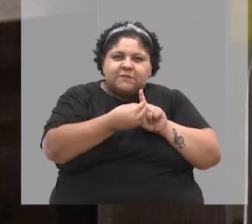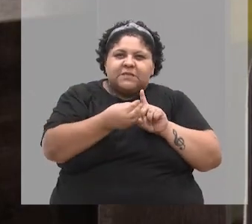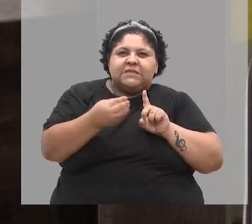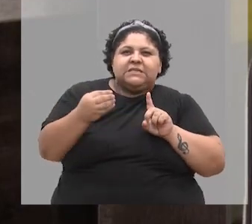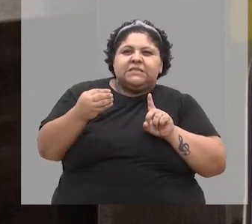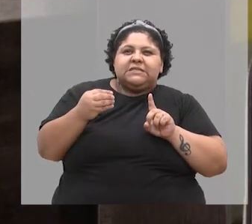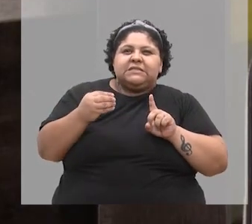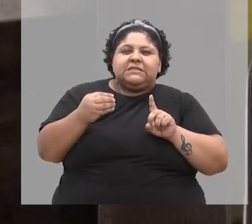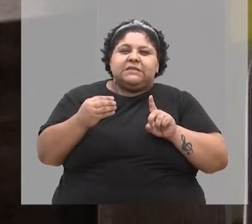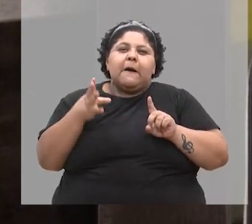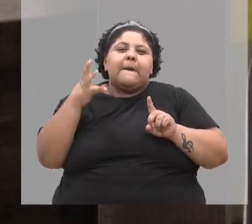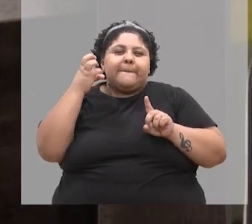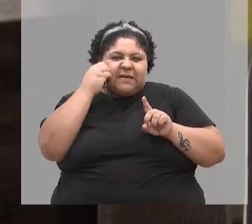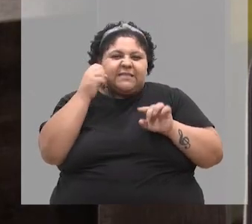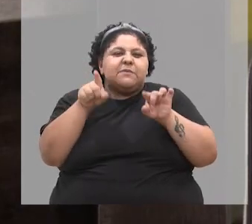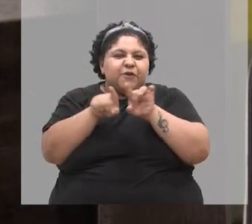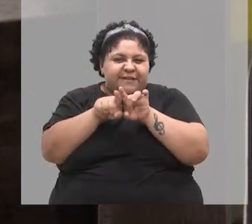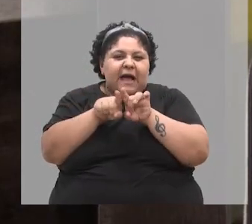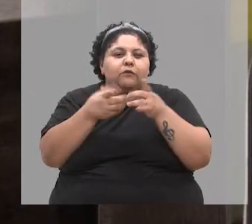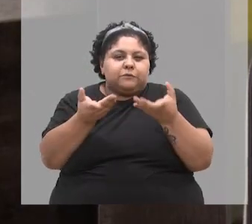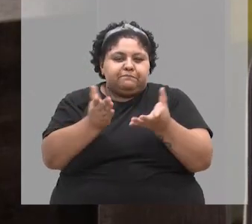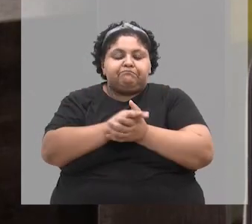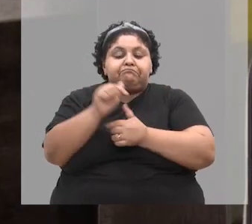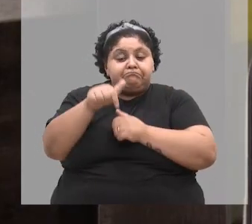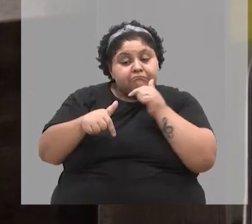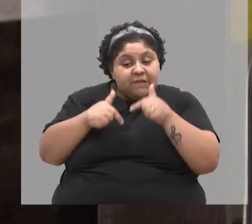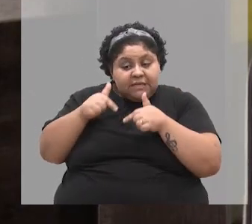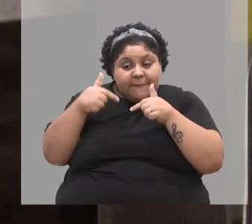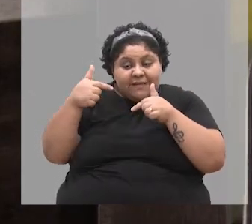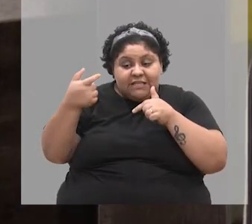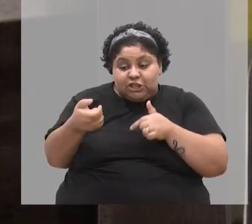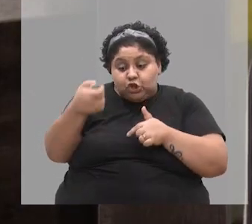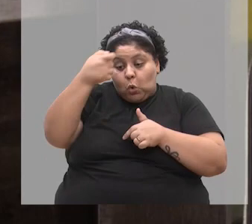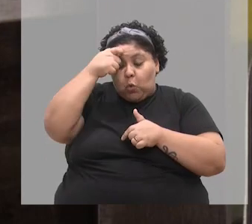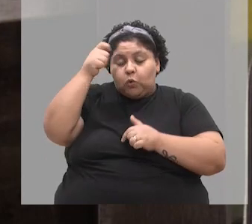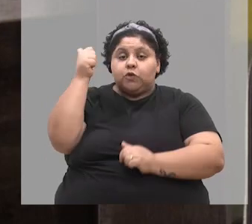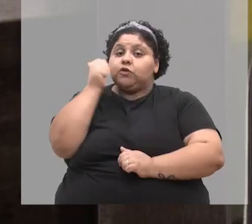violência patrimonial. Então, este trabalho da gente